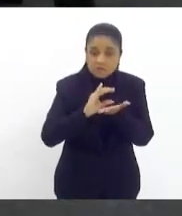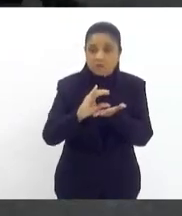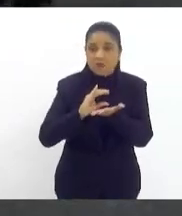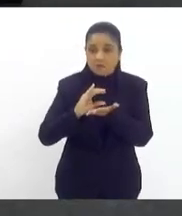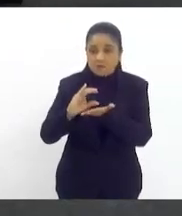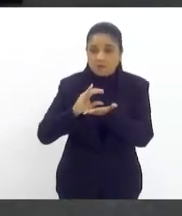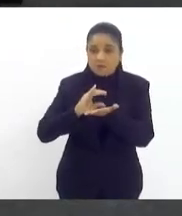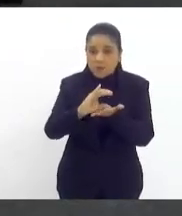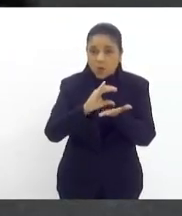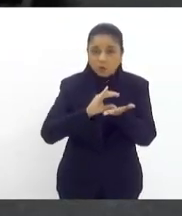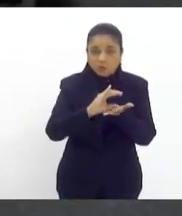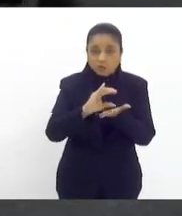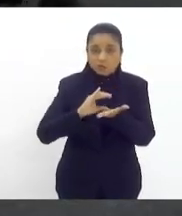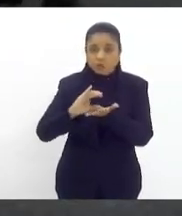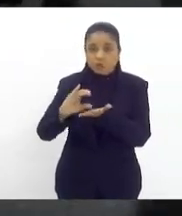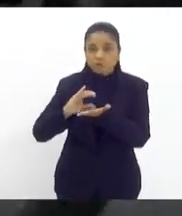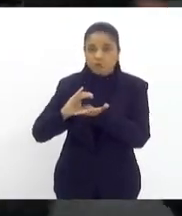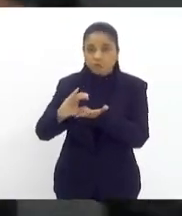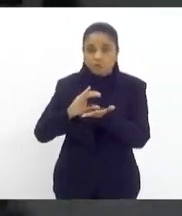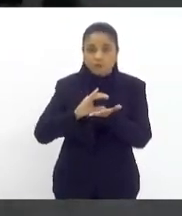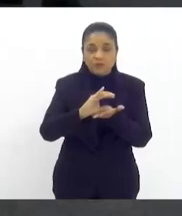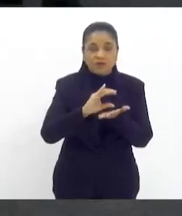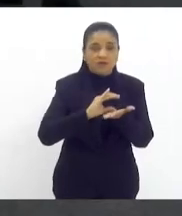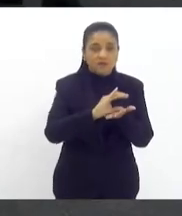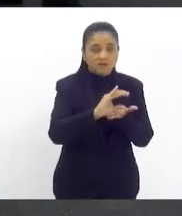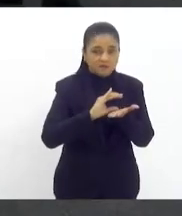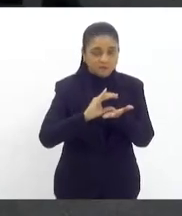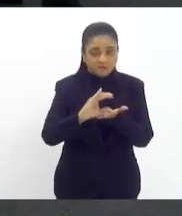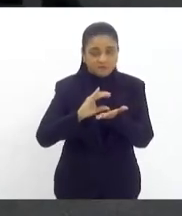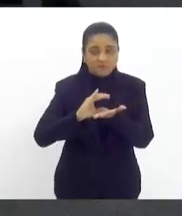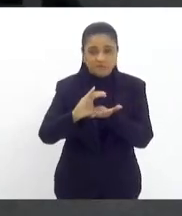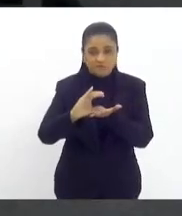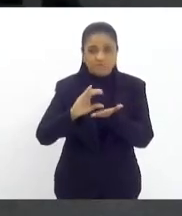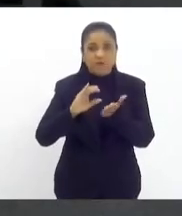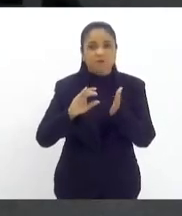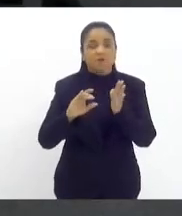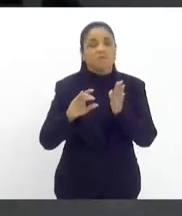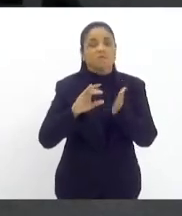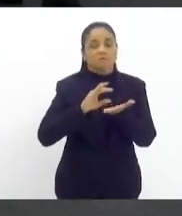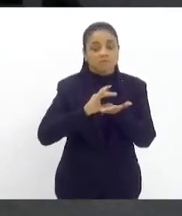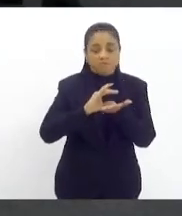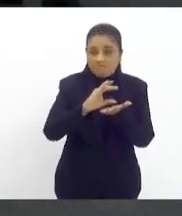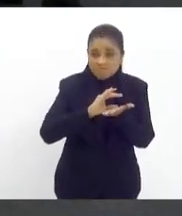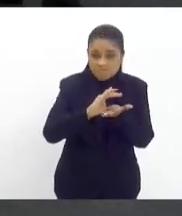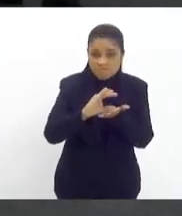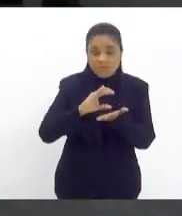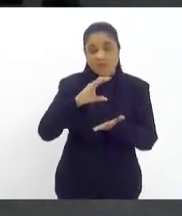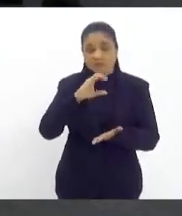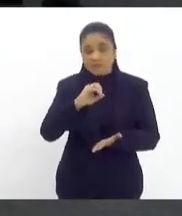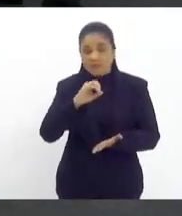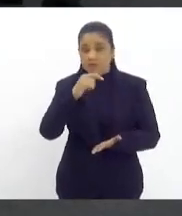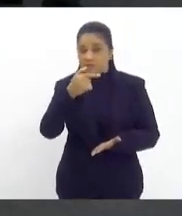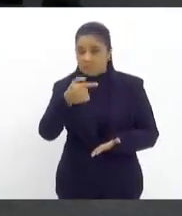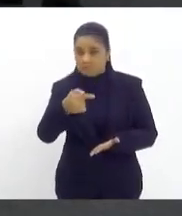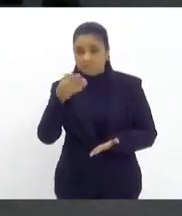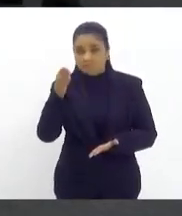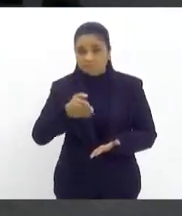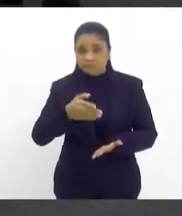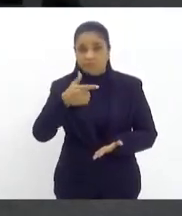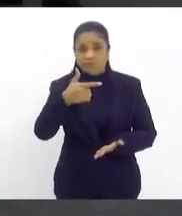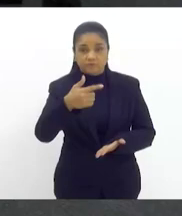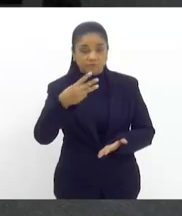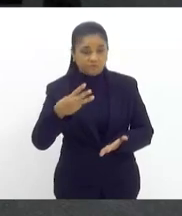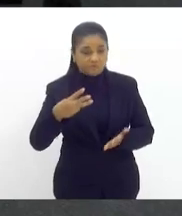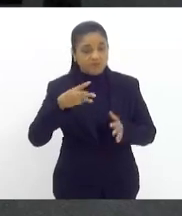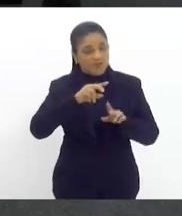Dependente dos servidores de segurança pública, com certeza, o que foi dito aqui por vários deputados,